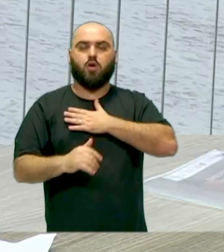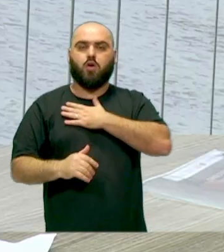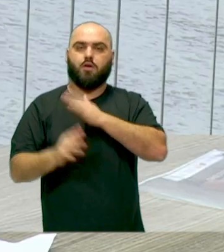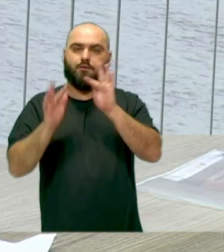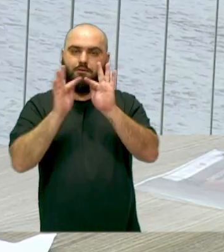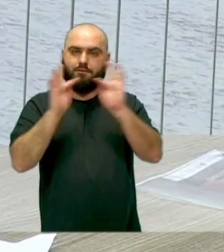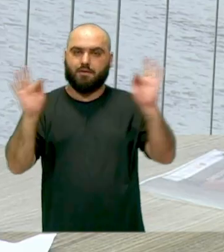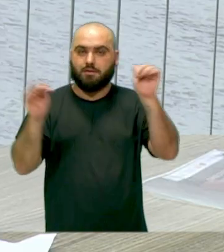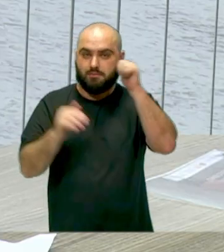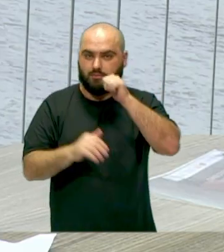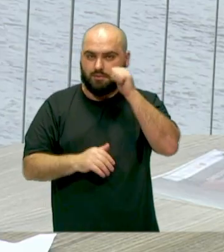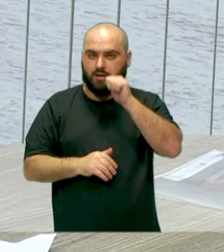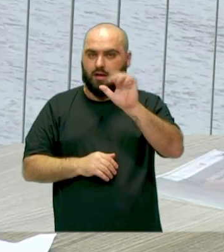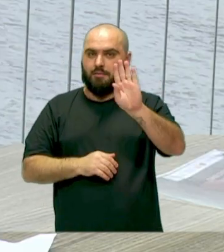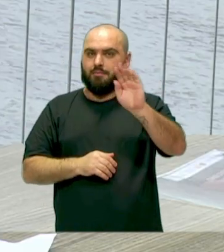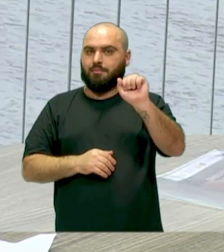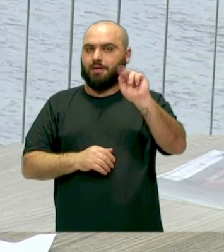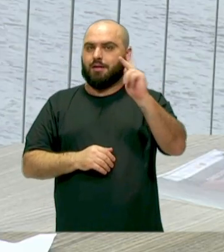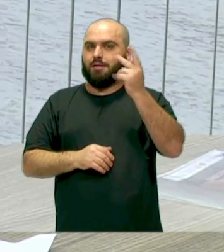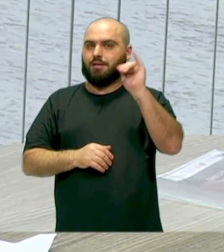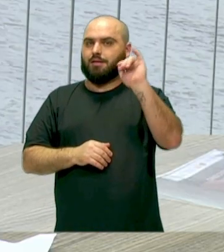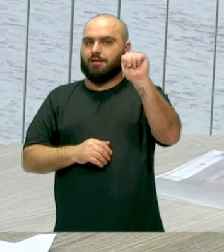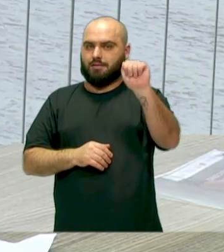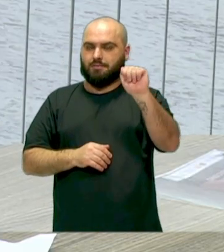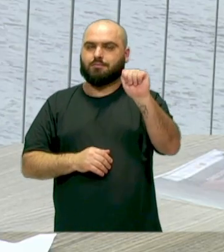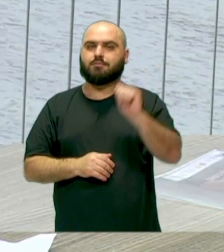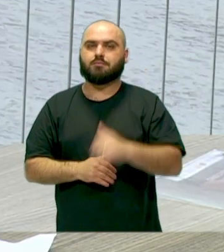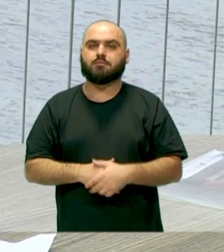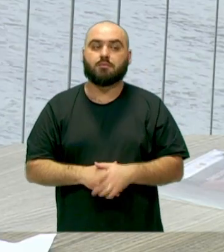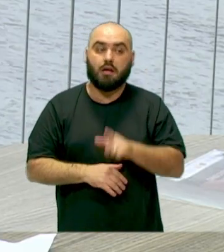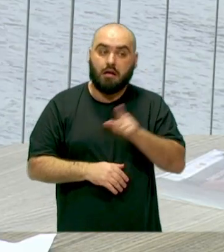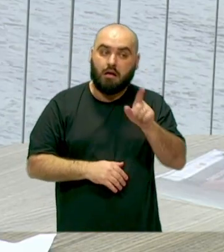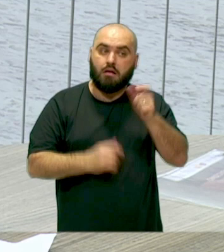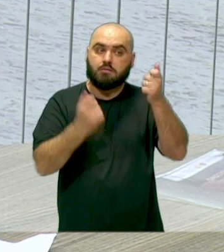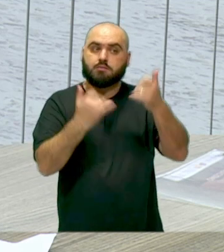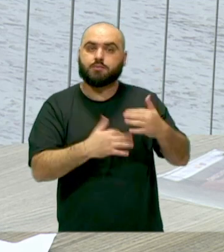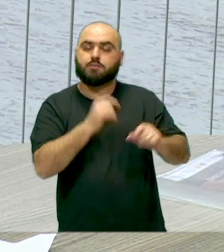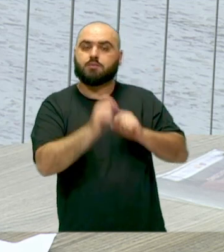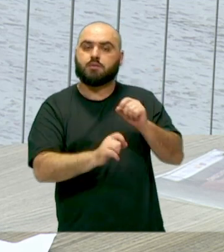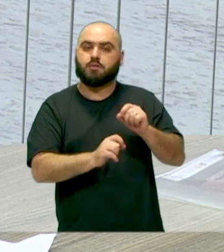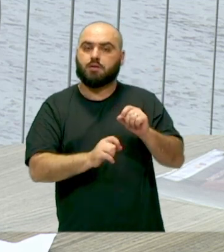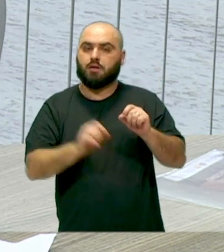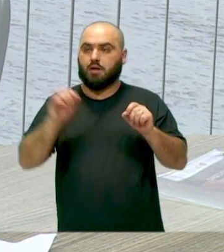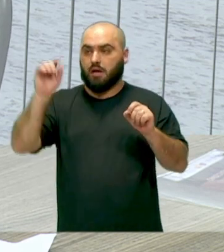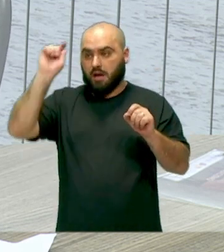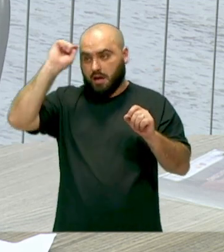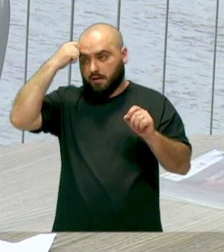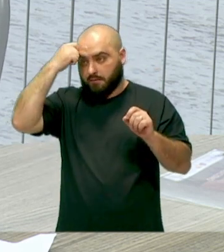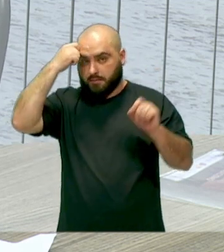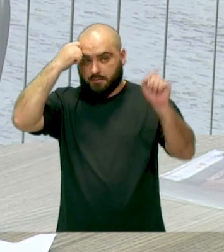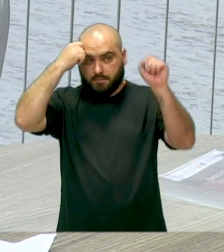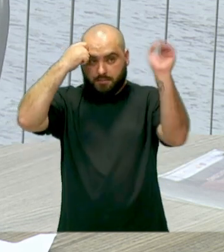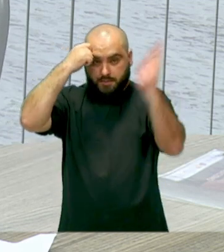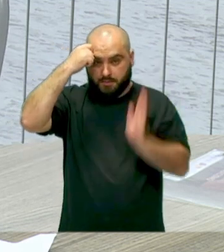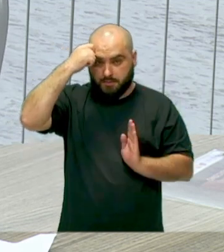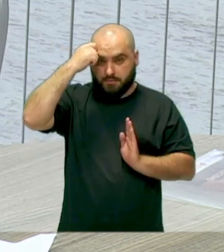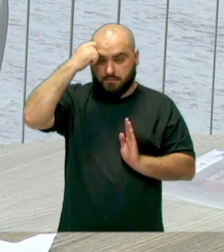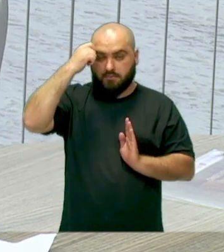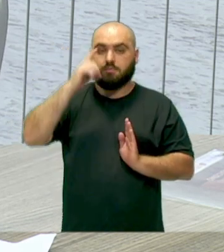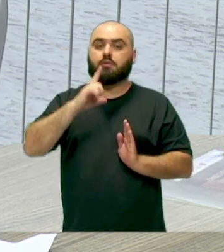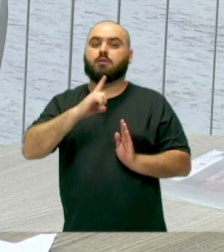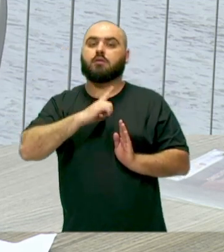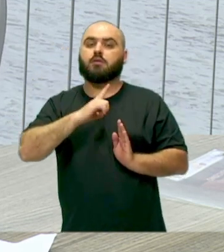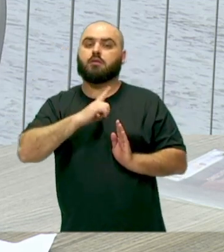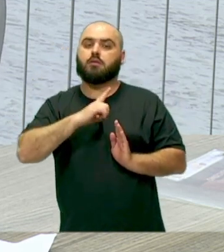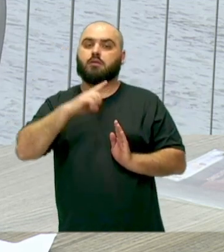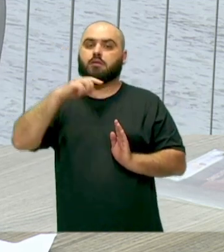uma mulher baiana, que ela diz que entre África e o Brasil, nós temos